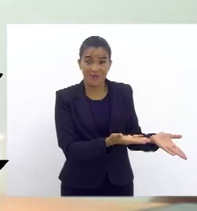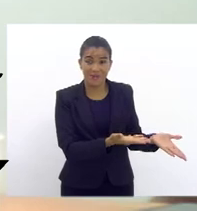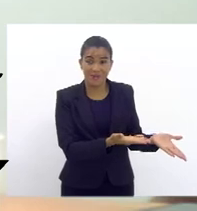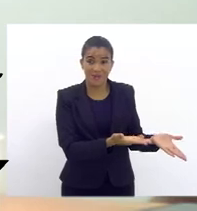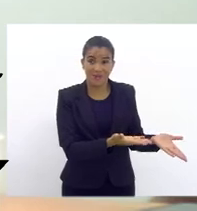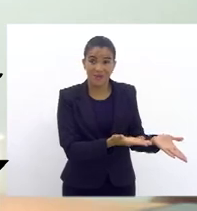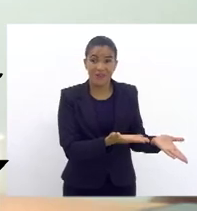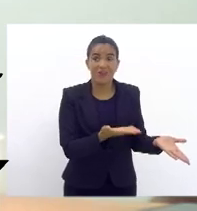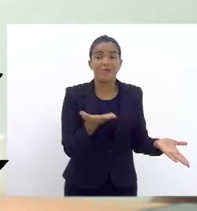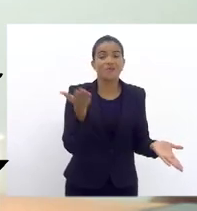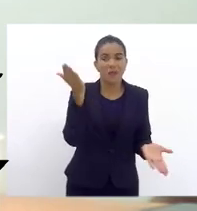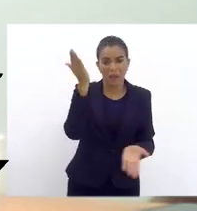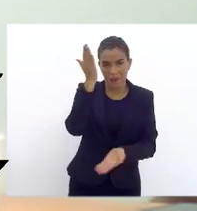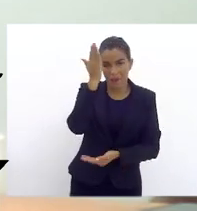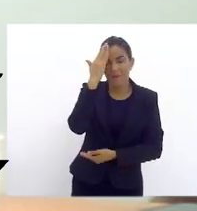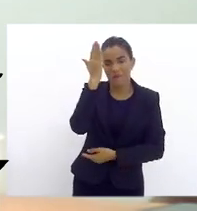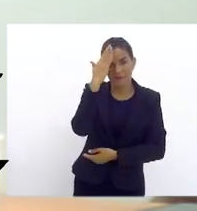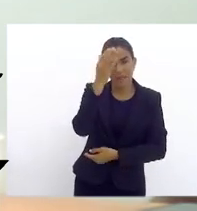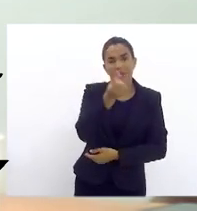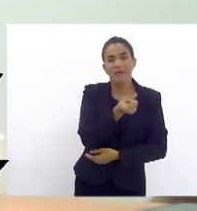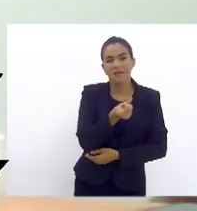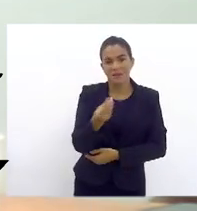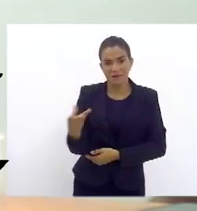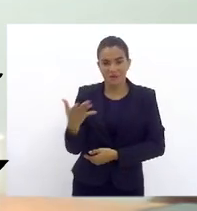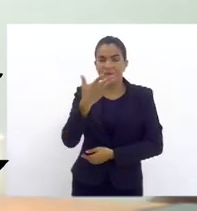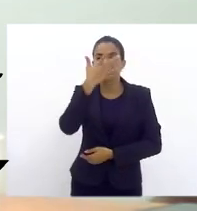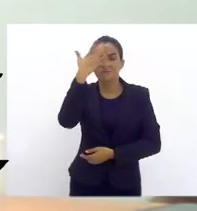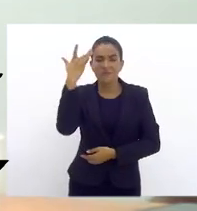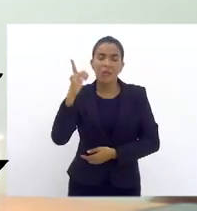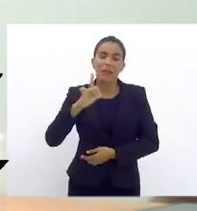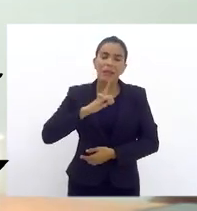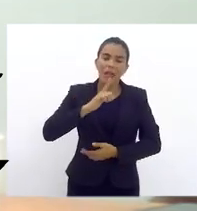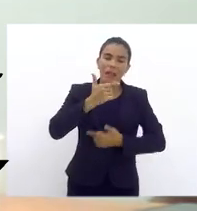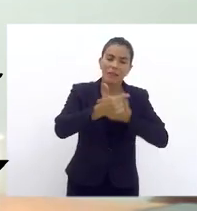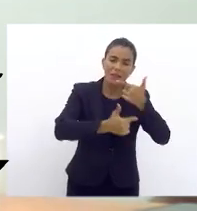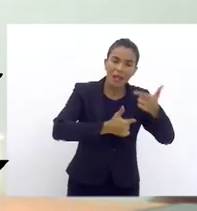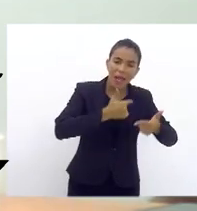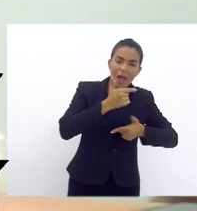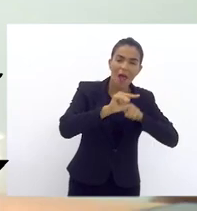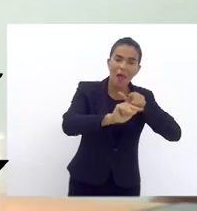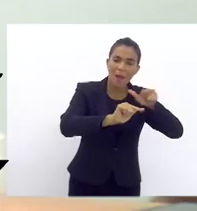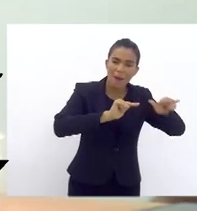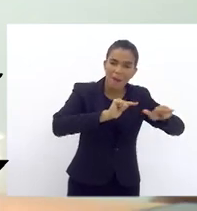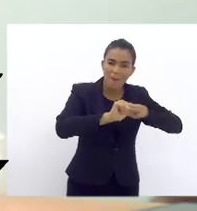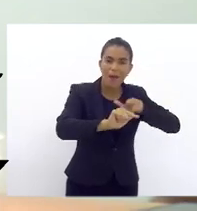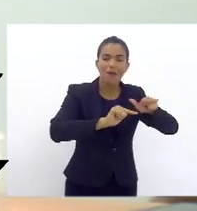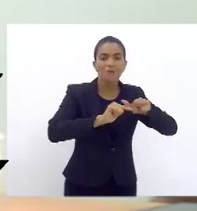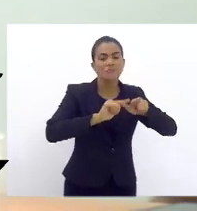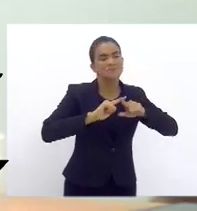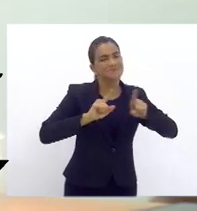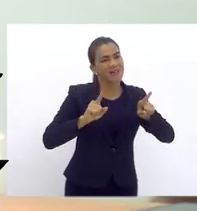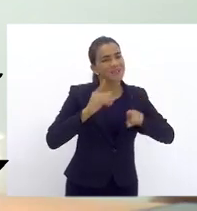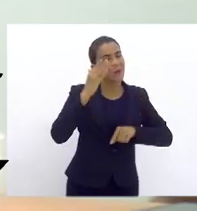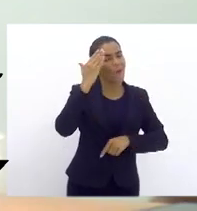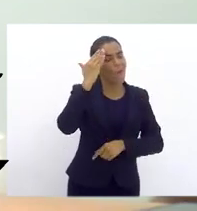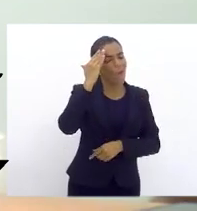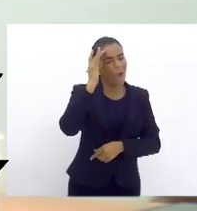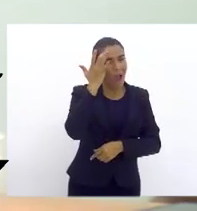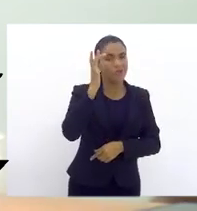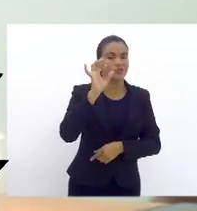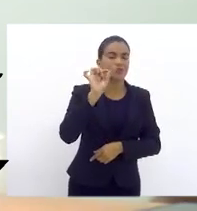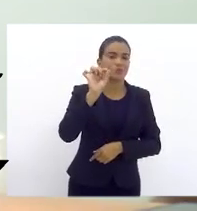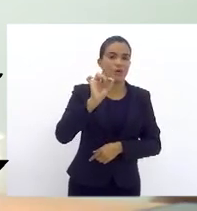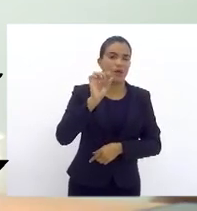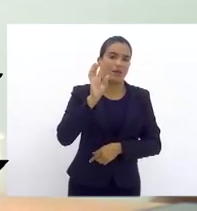eu sei que muitas pessoas têm os seus afazeres tem o seu trabalho mas eu acho muito legal quando a